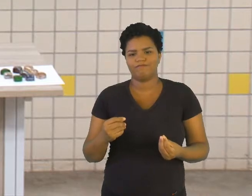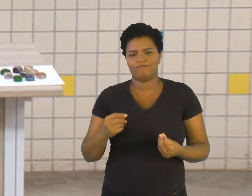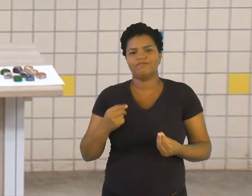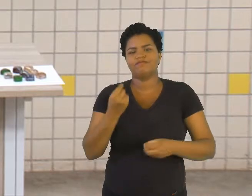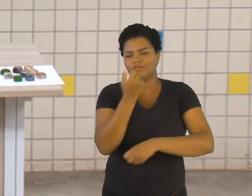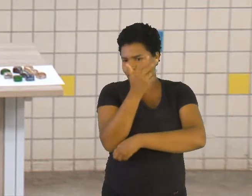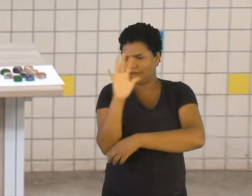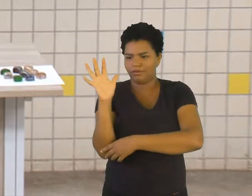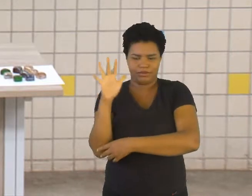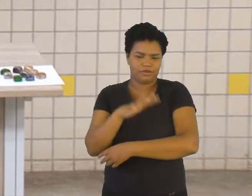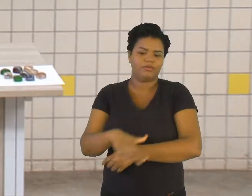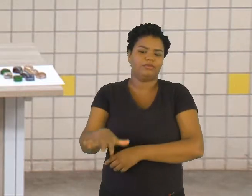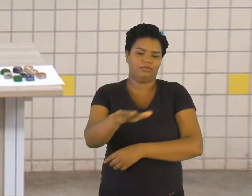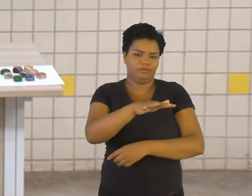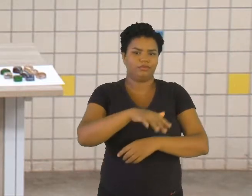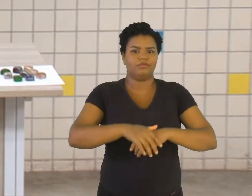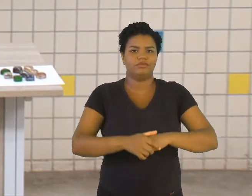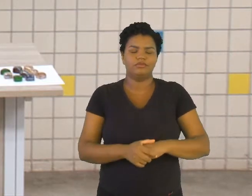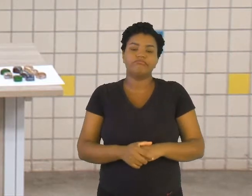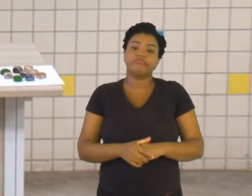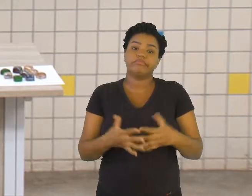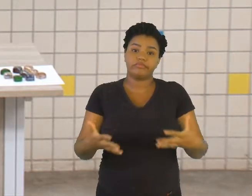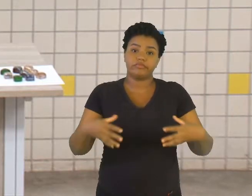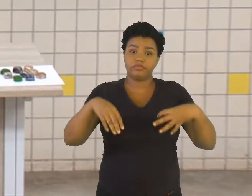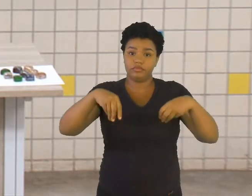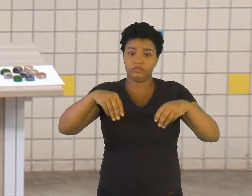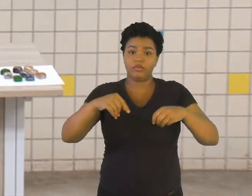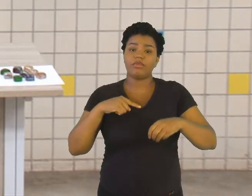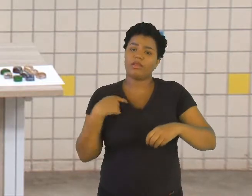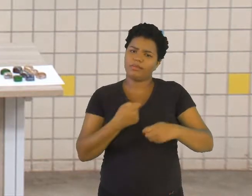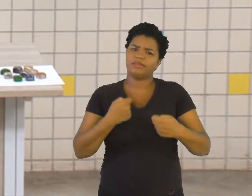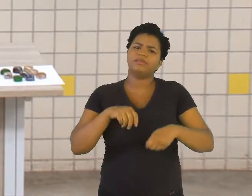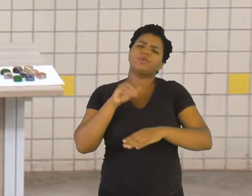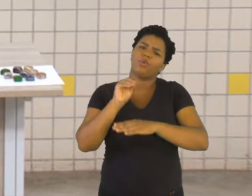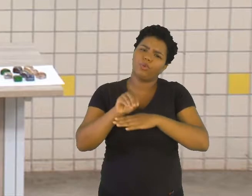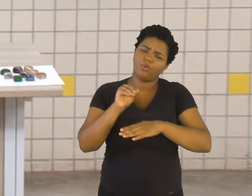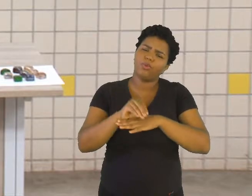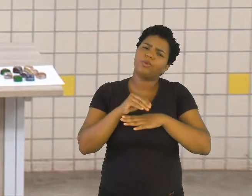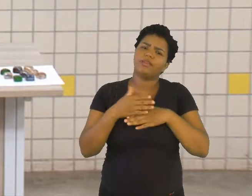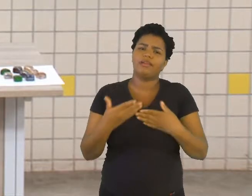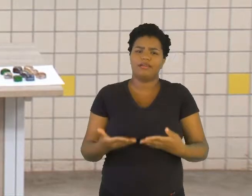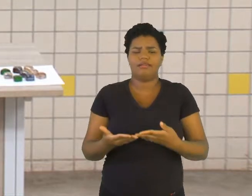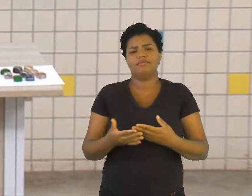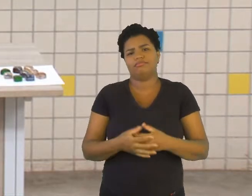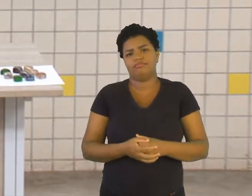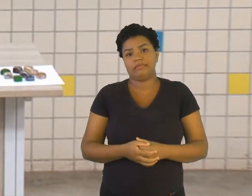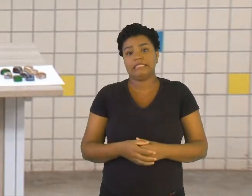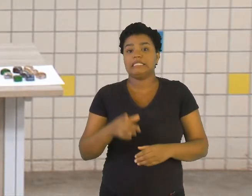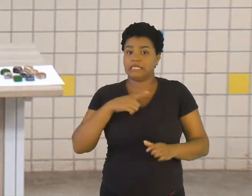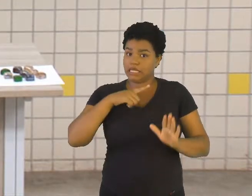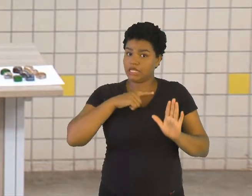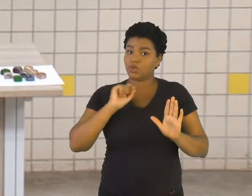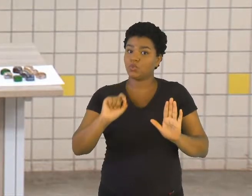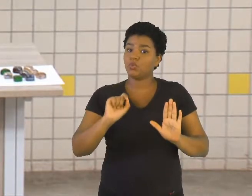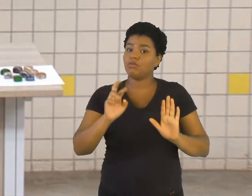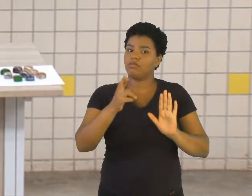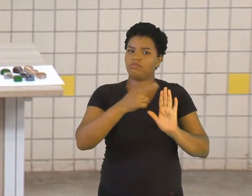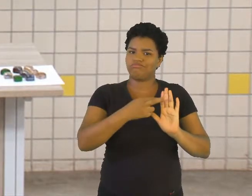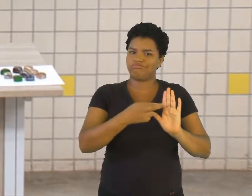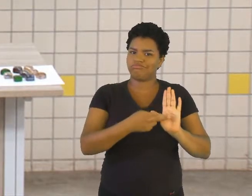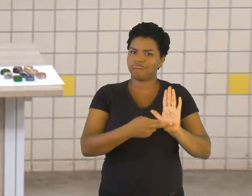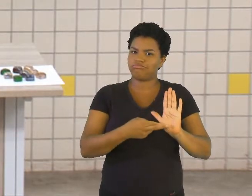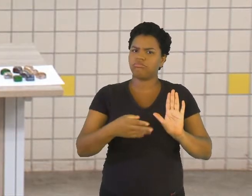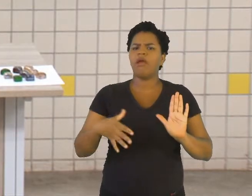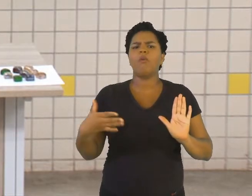ambiente. Então, o solo, nós temos que cuidar do nosso solo e ter regras. Que regras